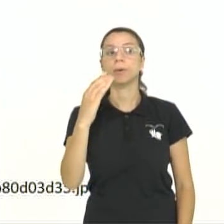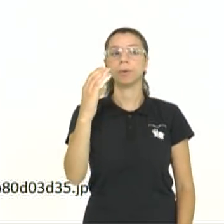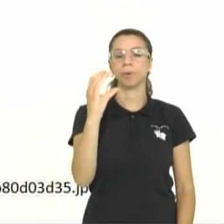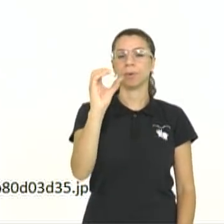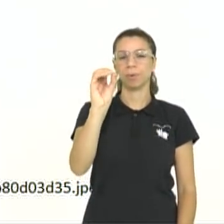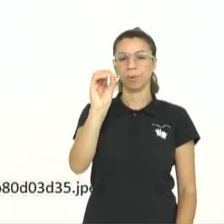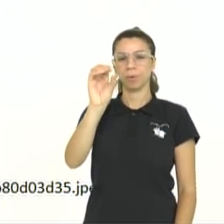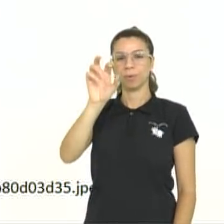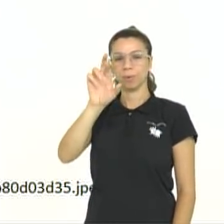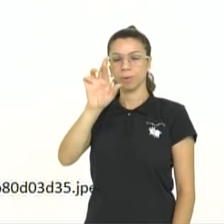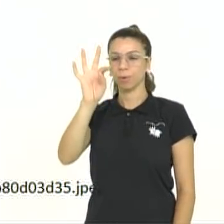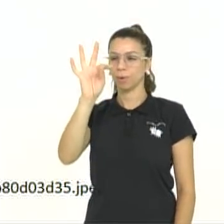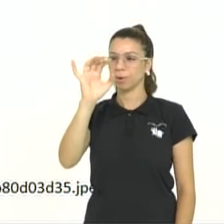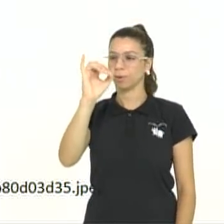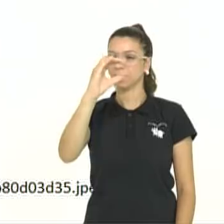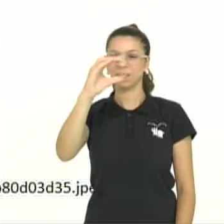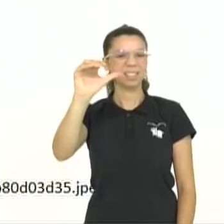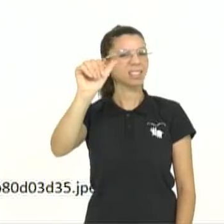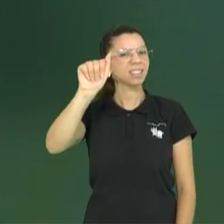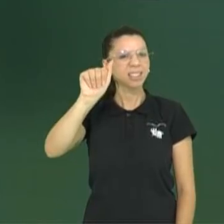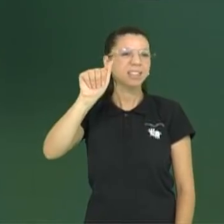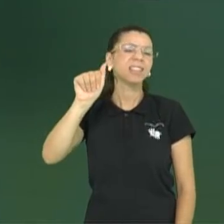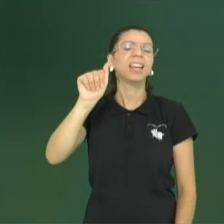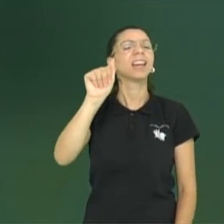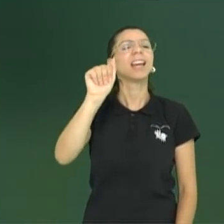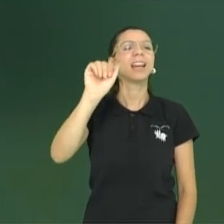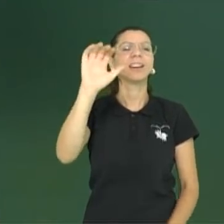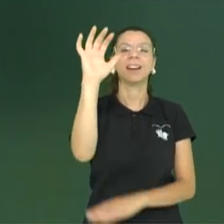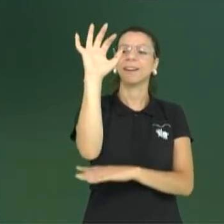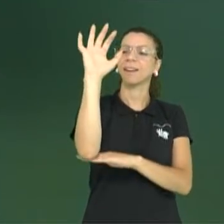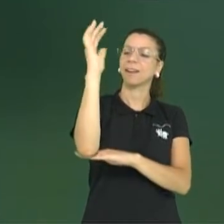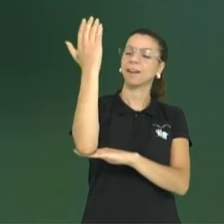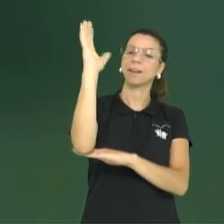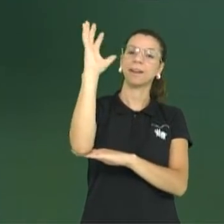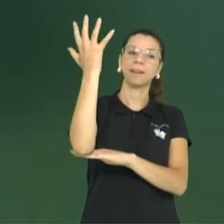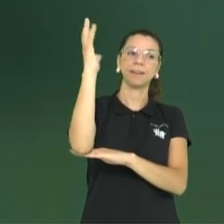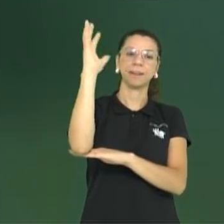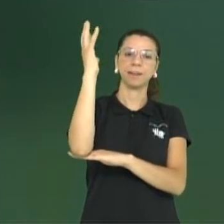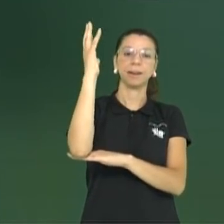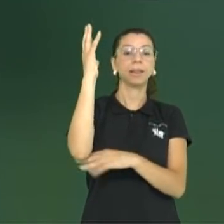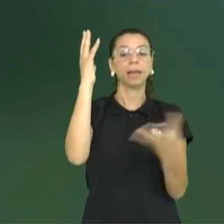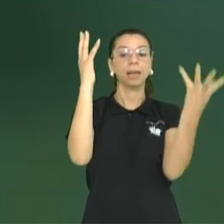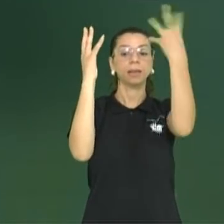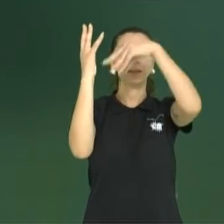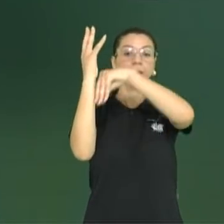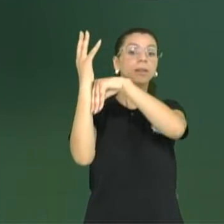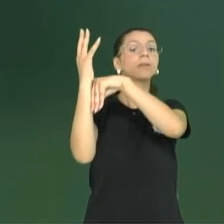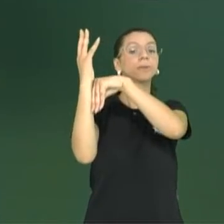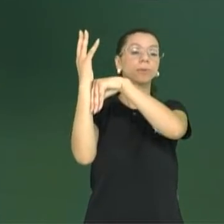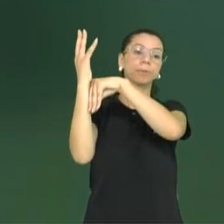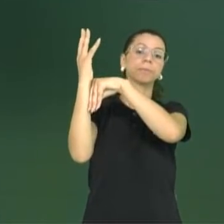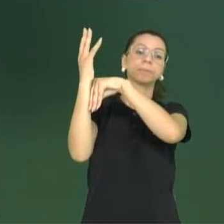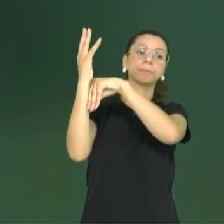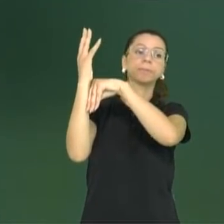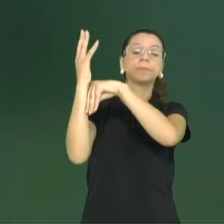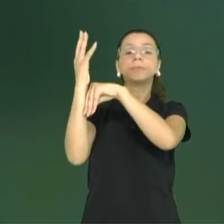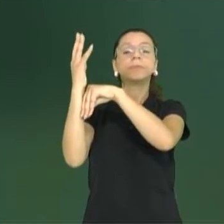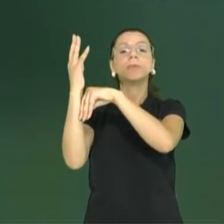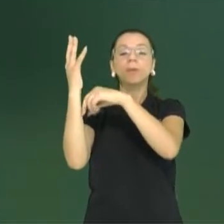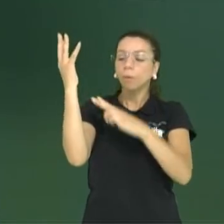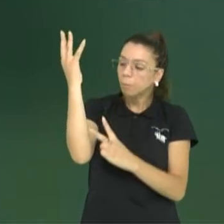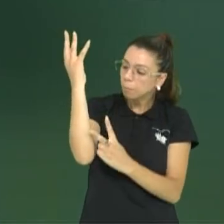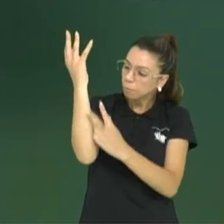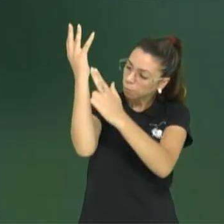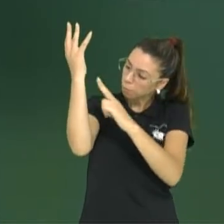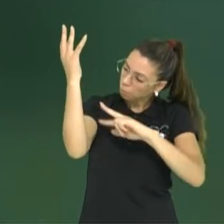é muito comum numa espécie de árvore, que é a parte mais externa. Ele pegou um